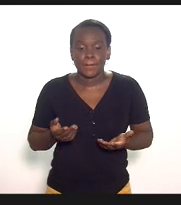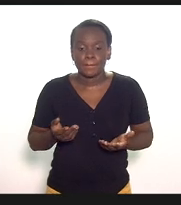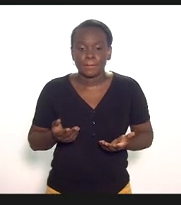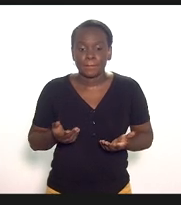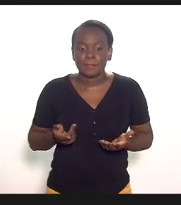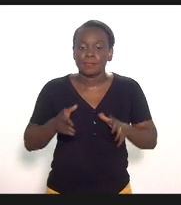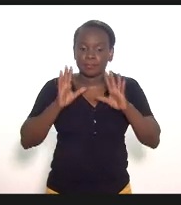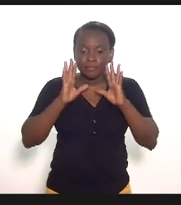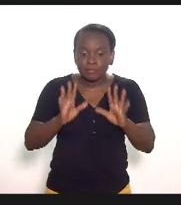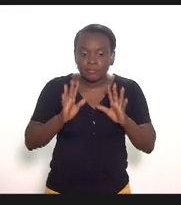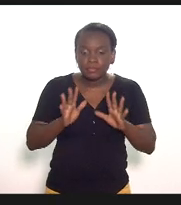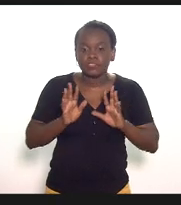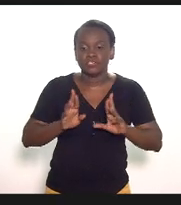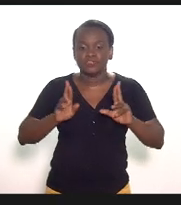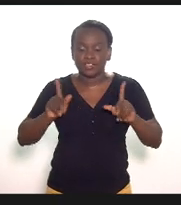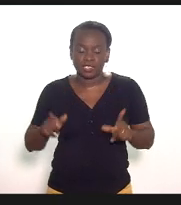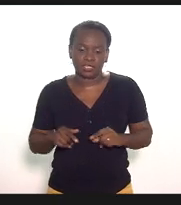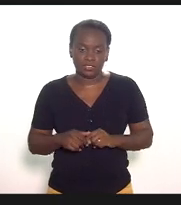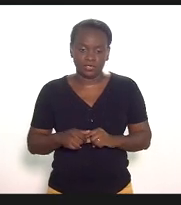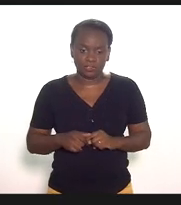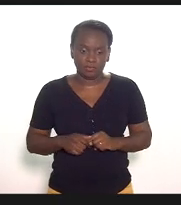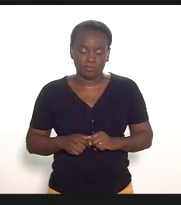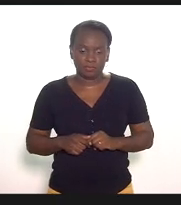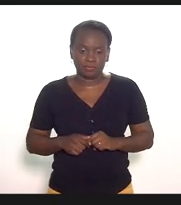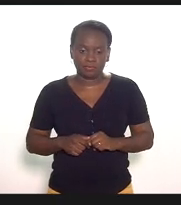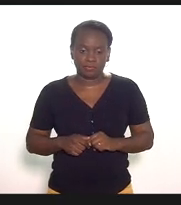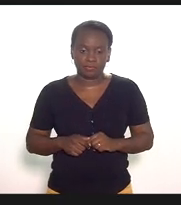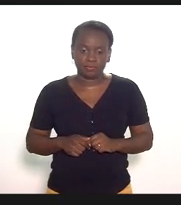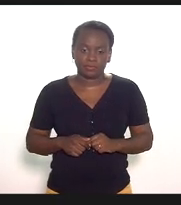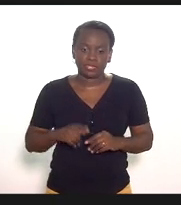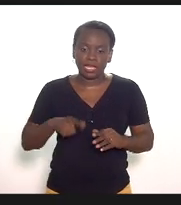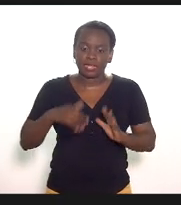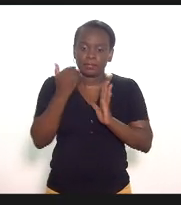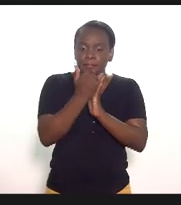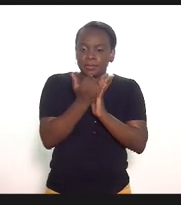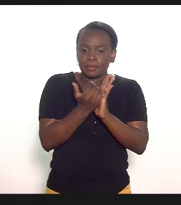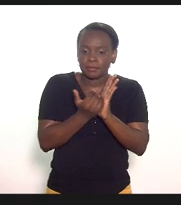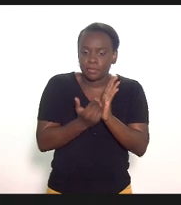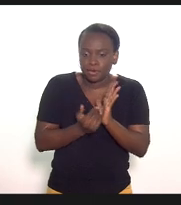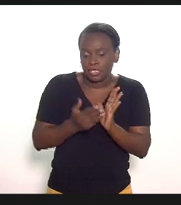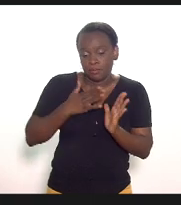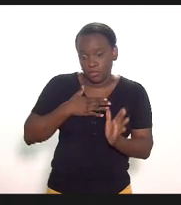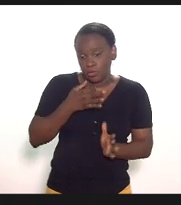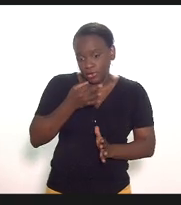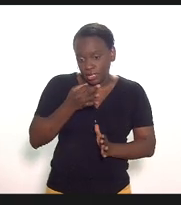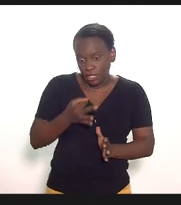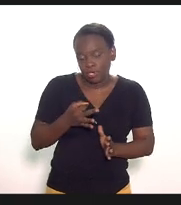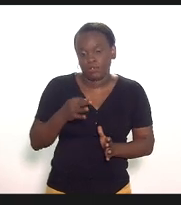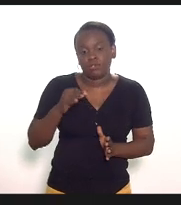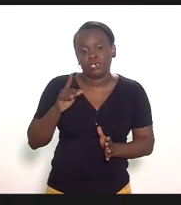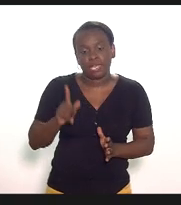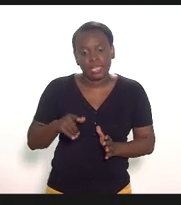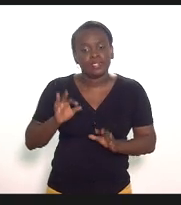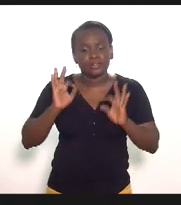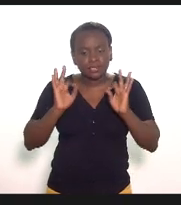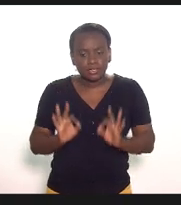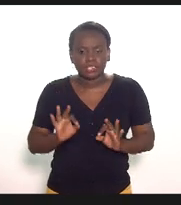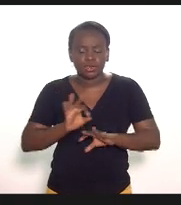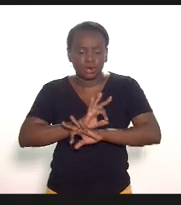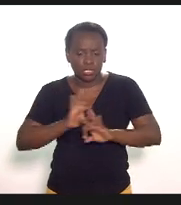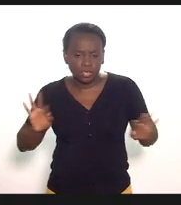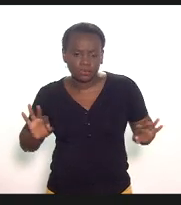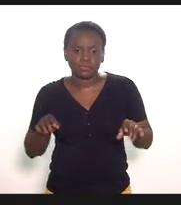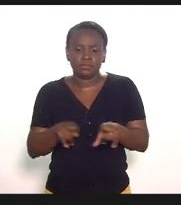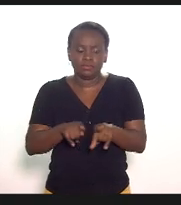um atendimento diferenciado. São medidas que, do meu ponto de vista, são medidas eficazes,